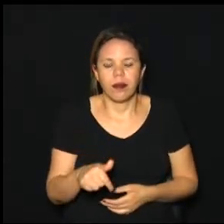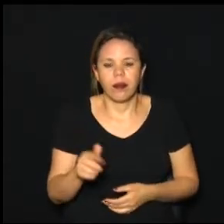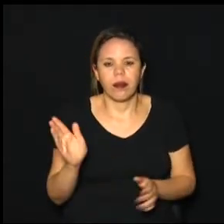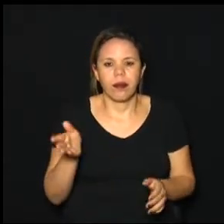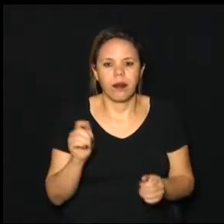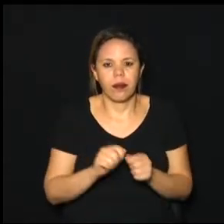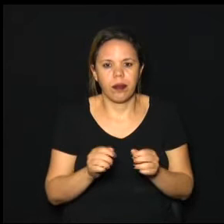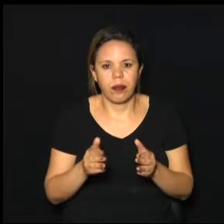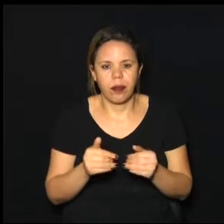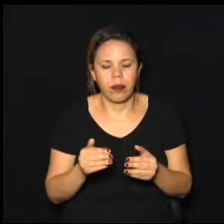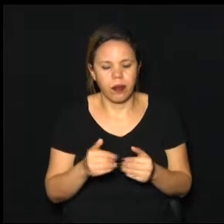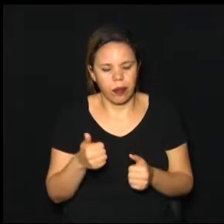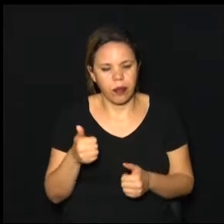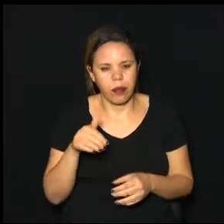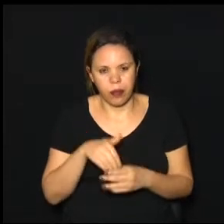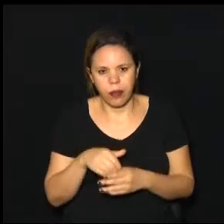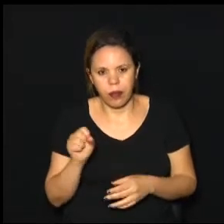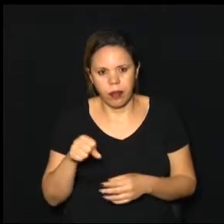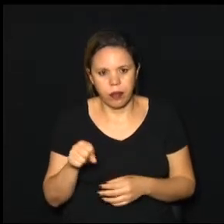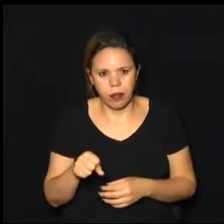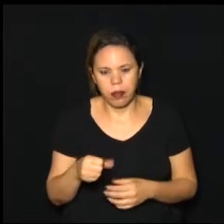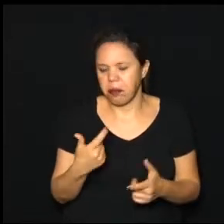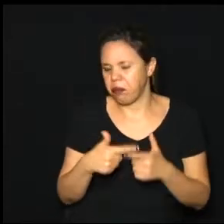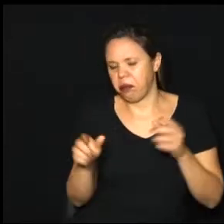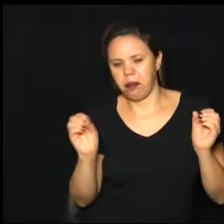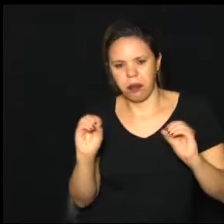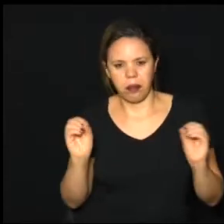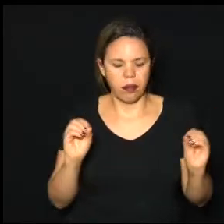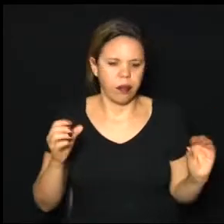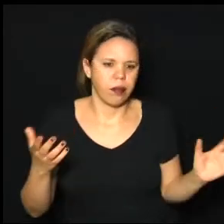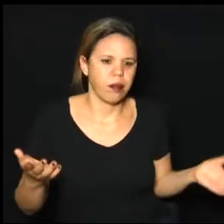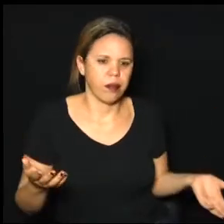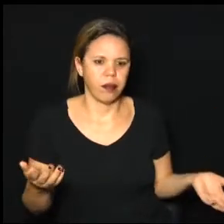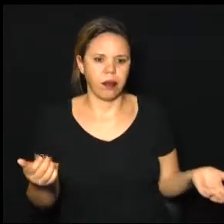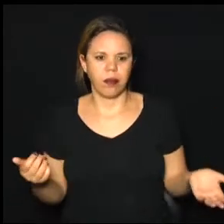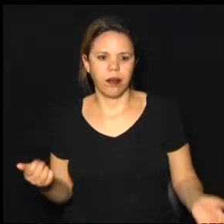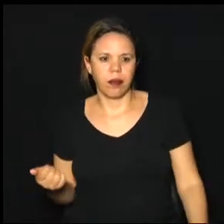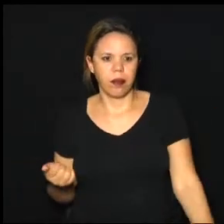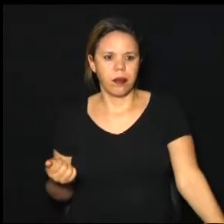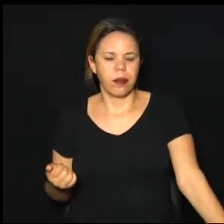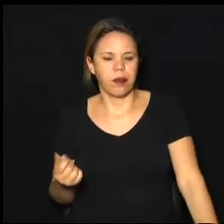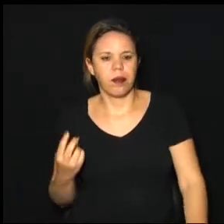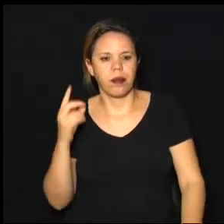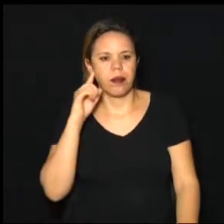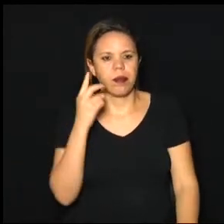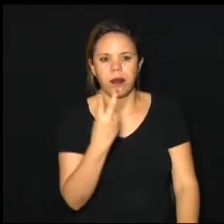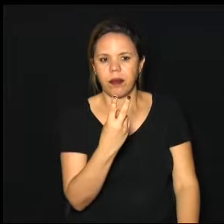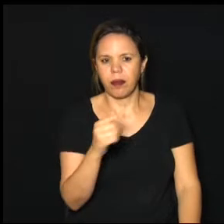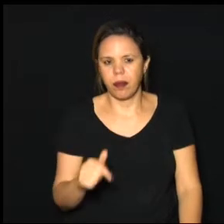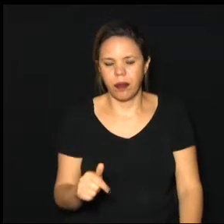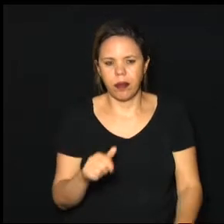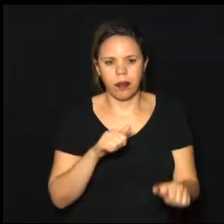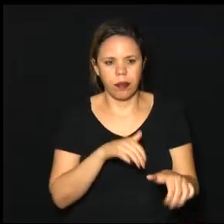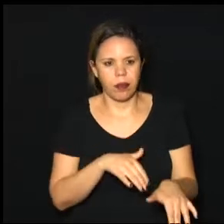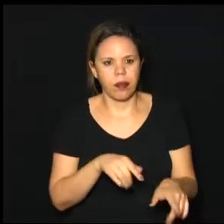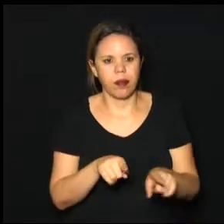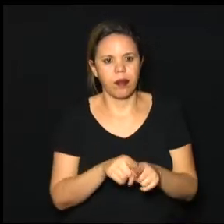pedir voto? Pode pedir voto, não tem problema nenhum. Muito bem, dia 27, então, começa a